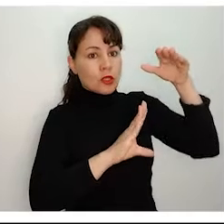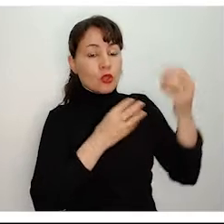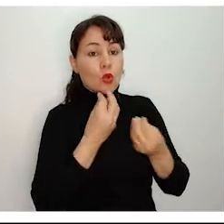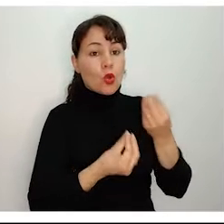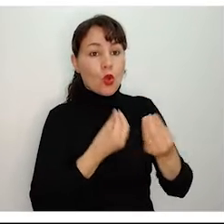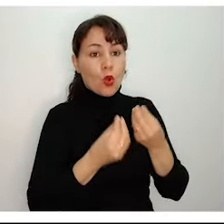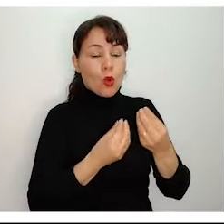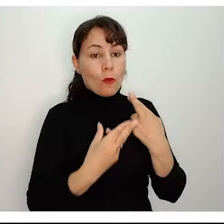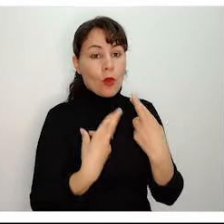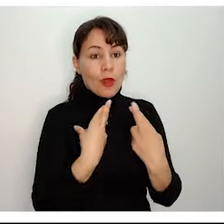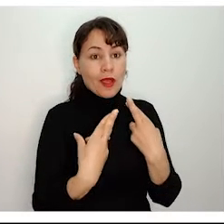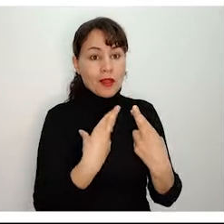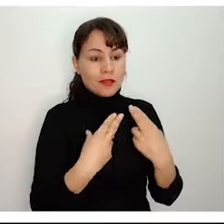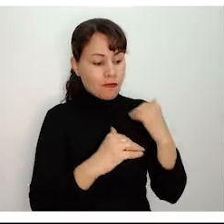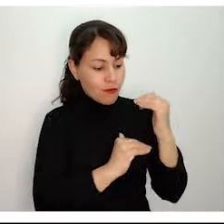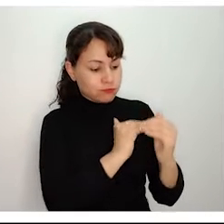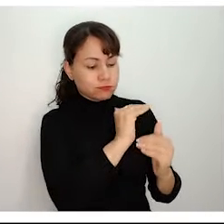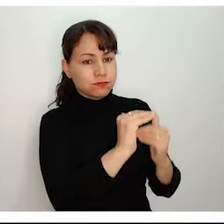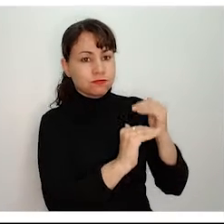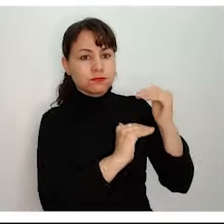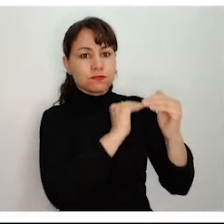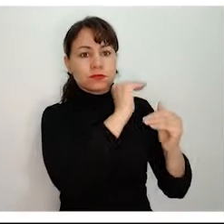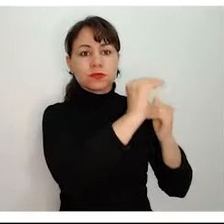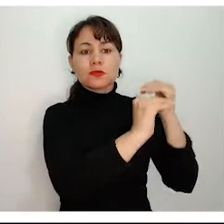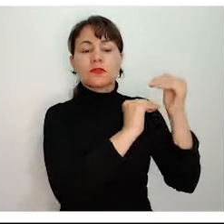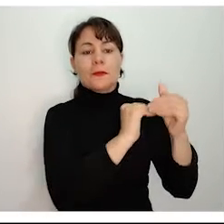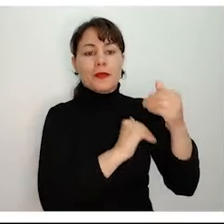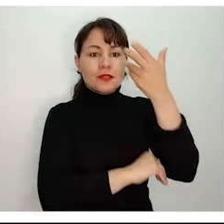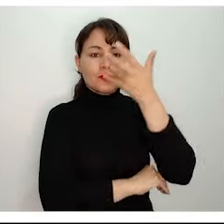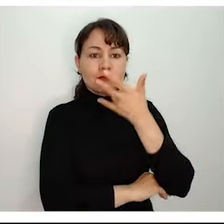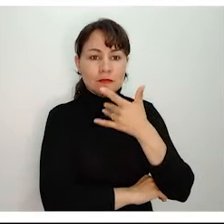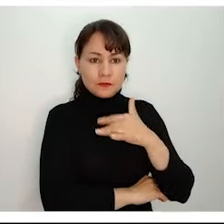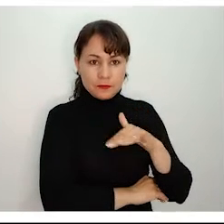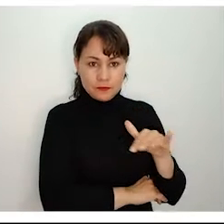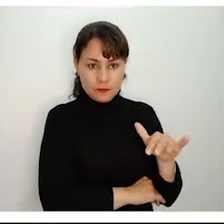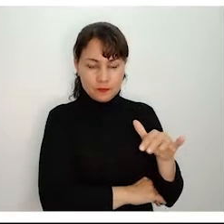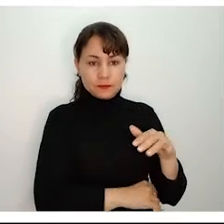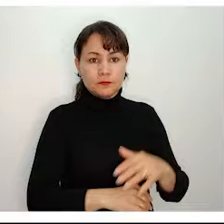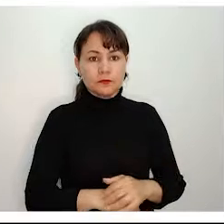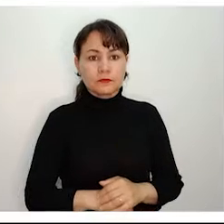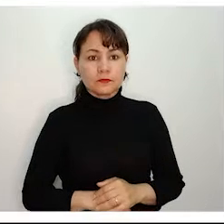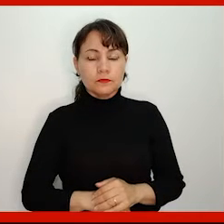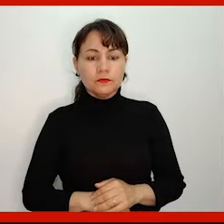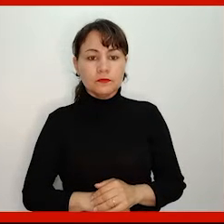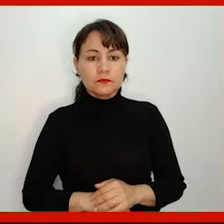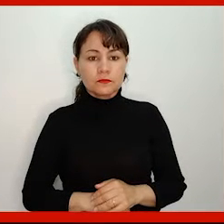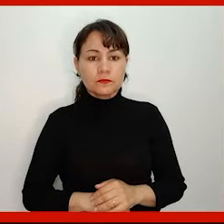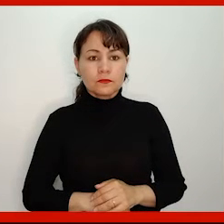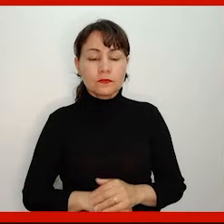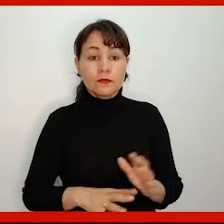crescimento dela, como com relação ao desenvolvimento dessa criança.